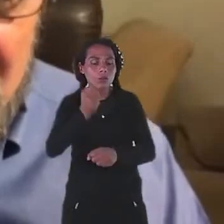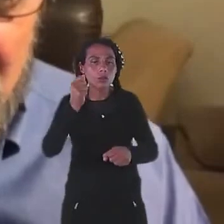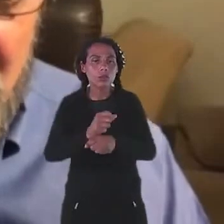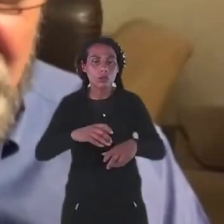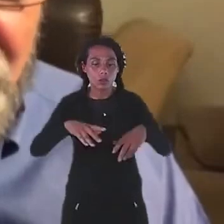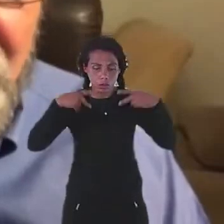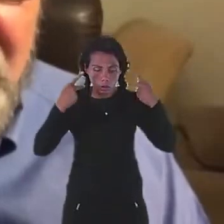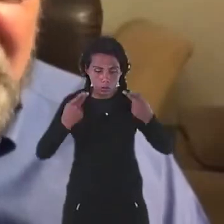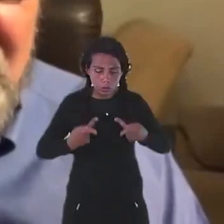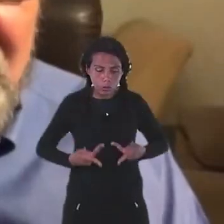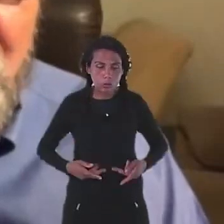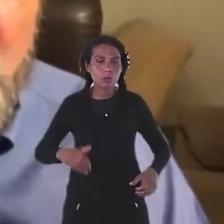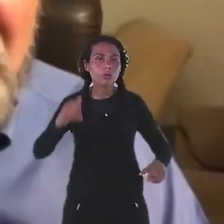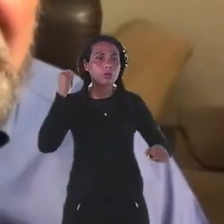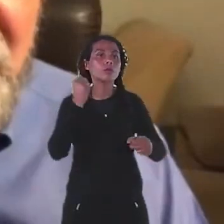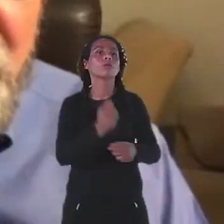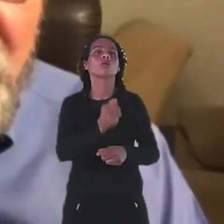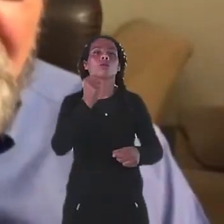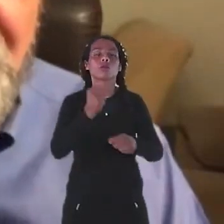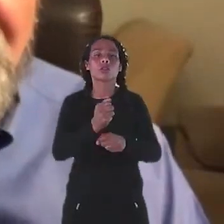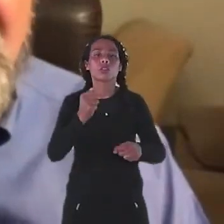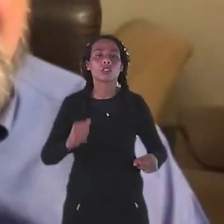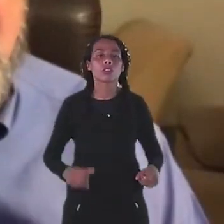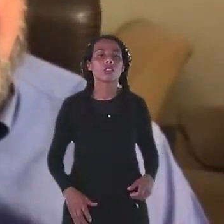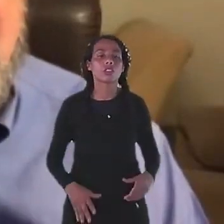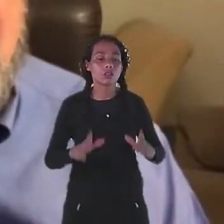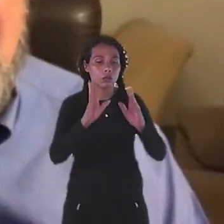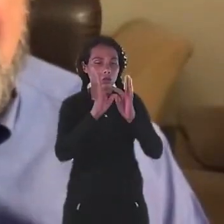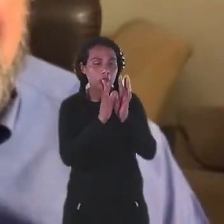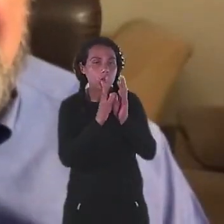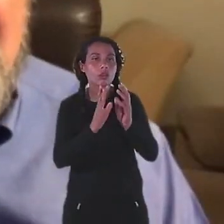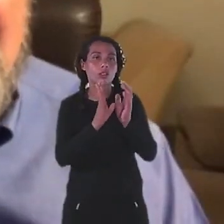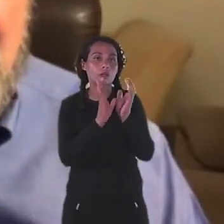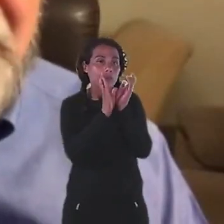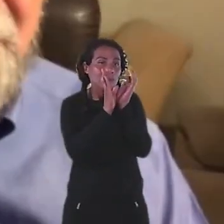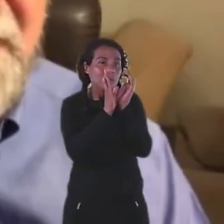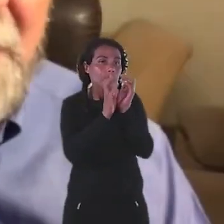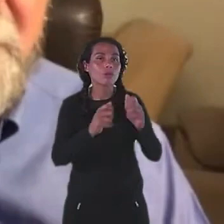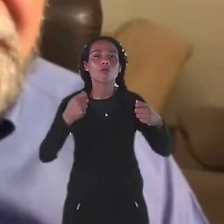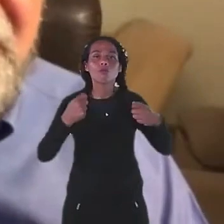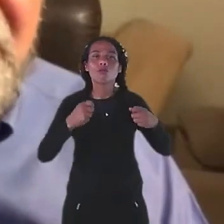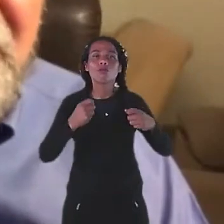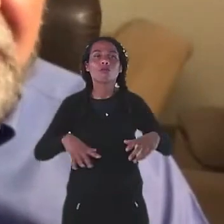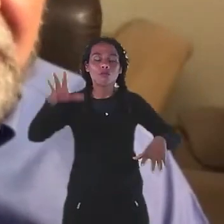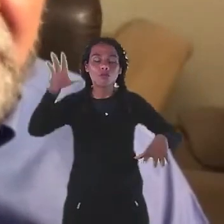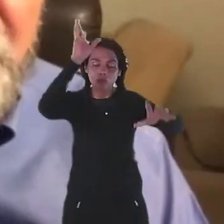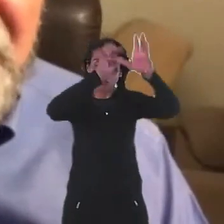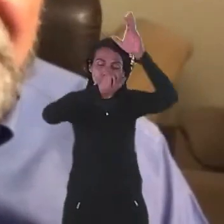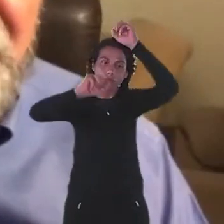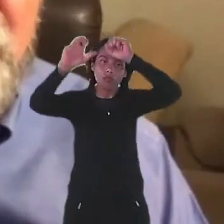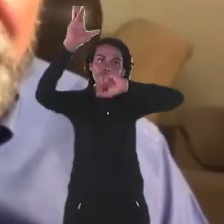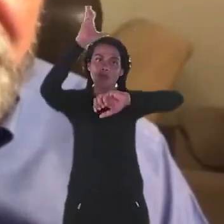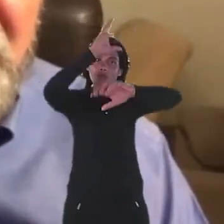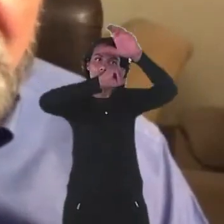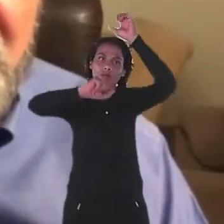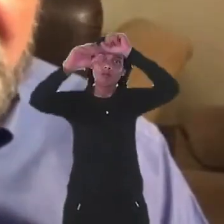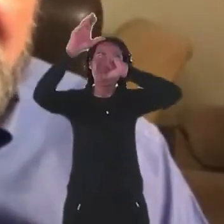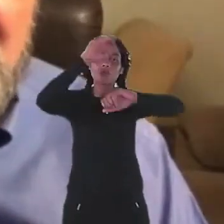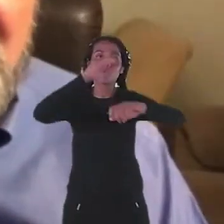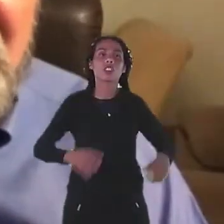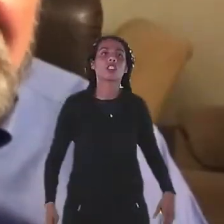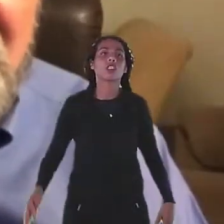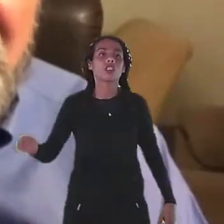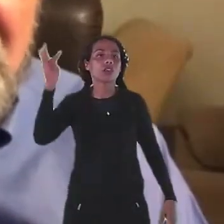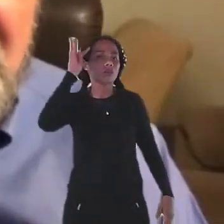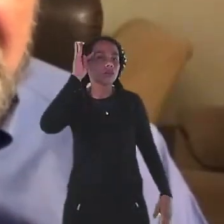do cérebro é exatamente isso. Esse dualismo, ele é, na realidade, para a visão brain-cêntrica, ou para essa filosofia nova